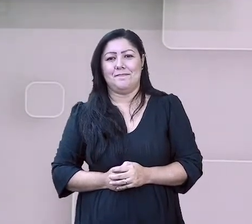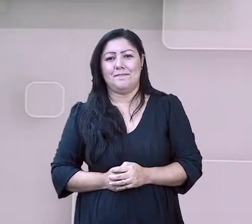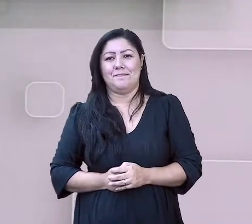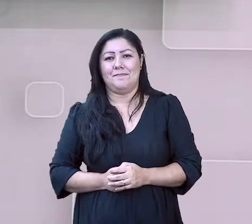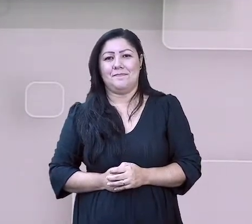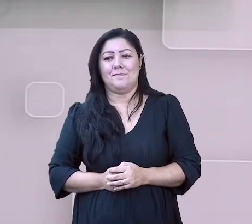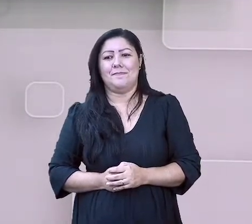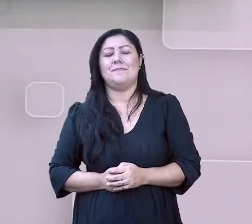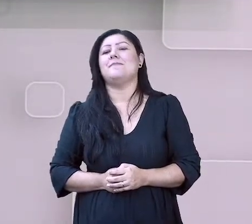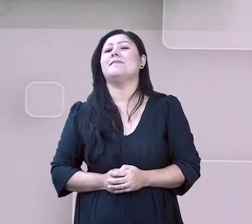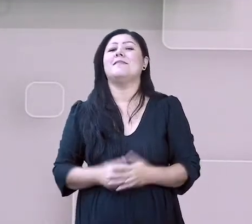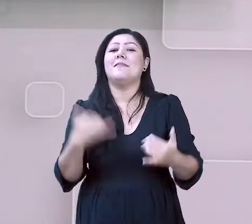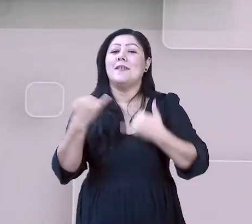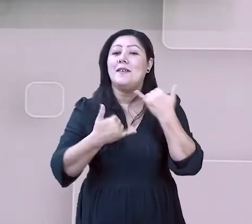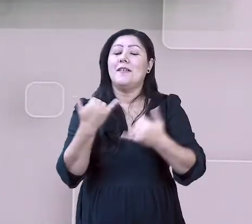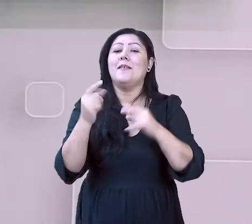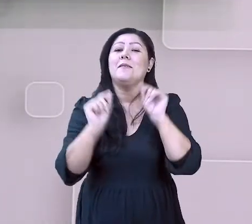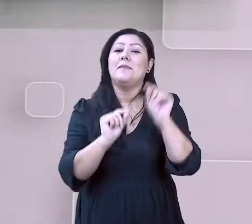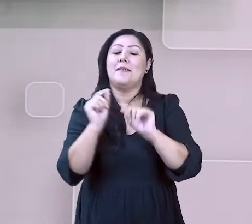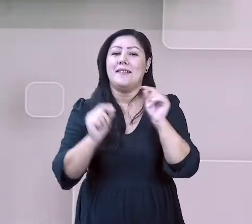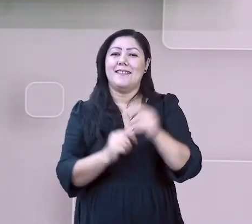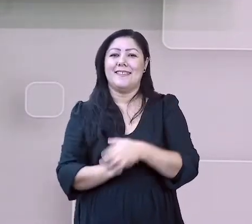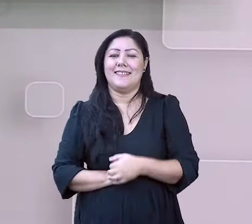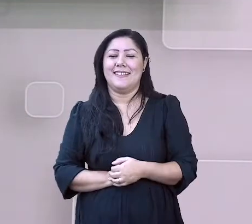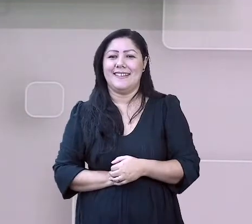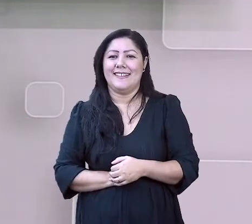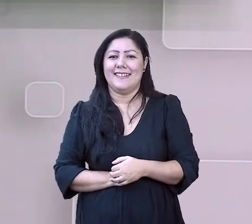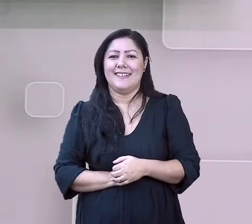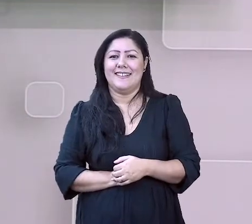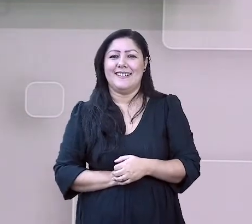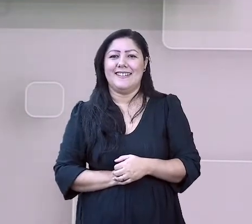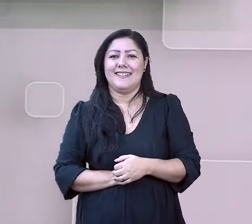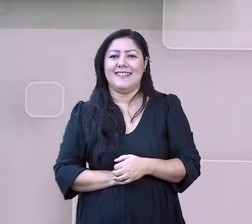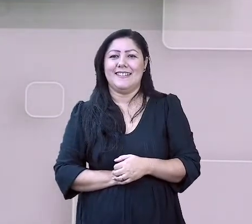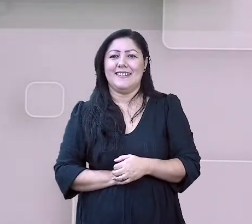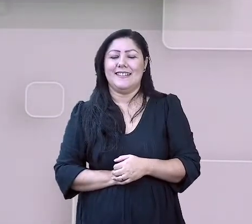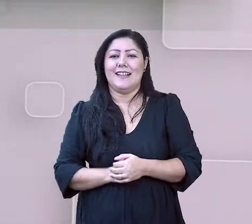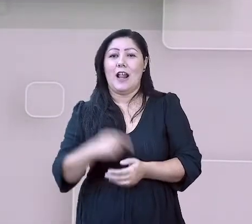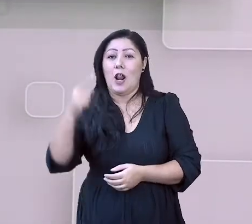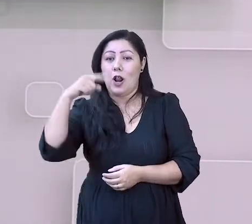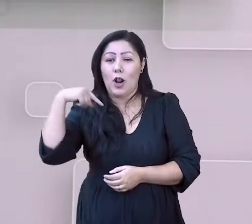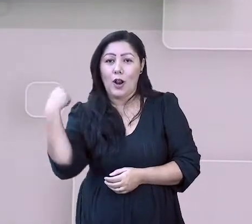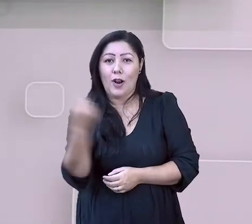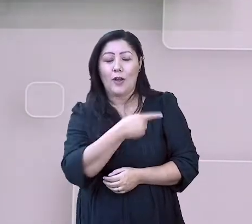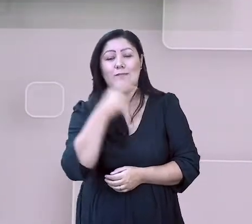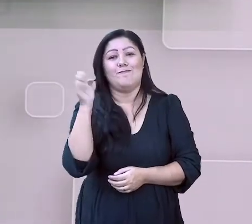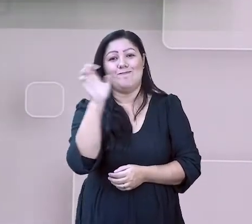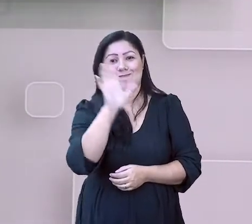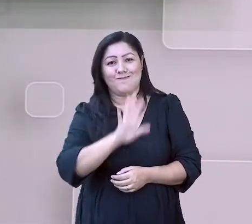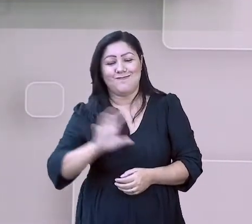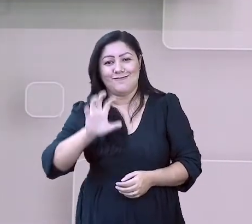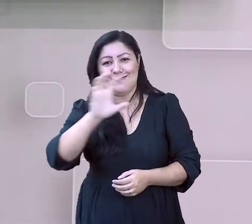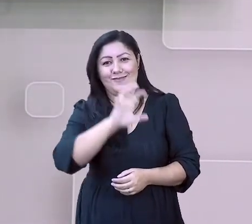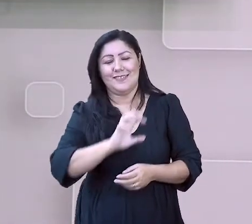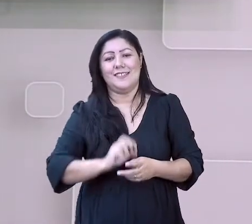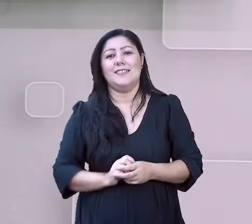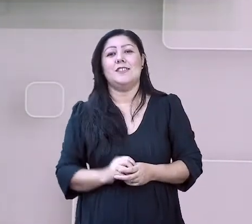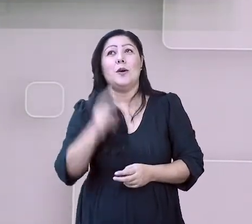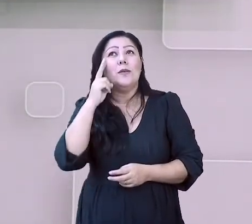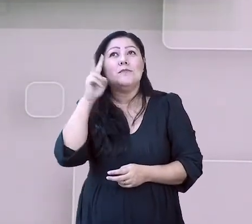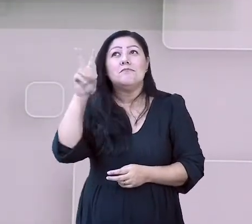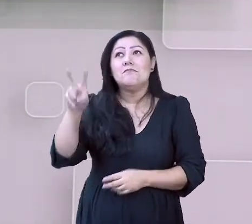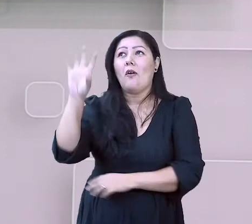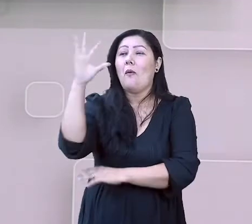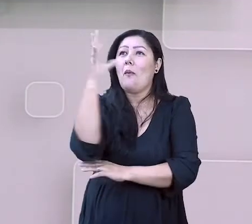Eu sempre brinco com os alunos que na nossa região nós podemos ver algumas árvores